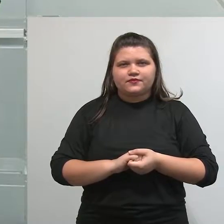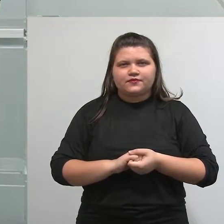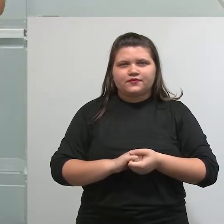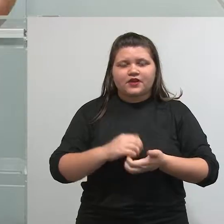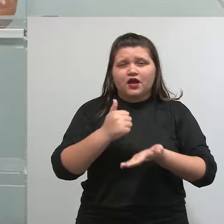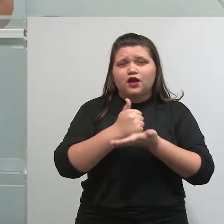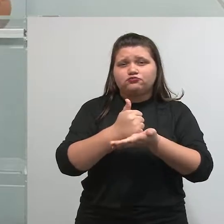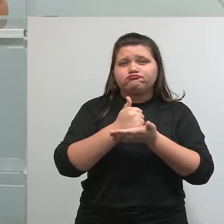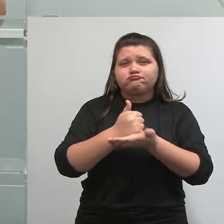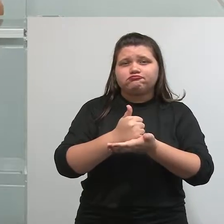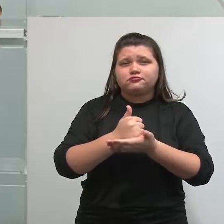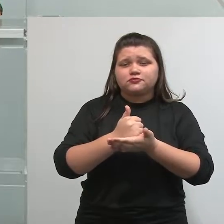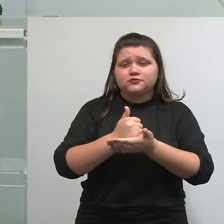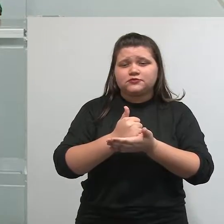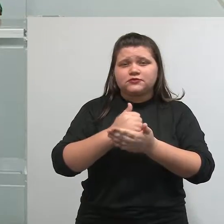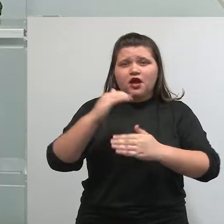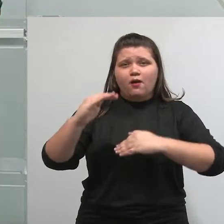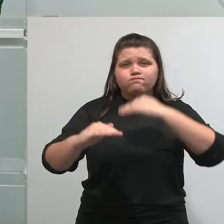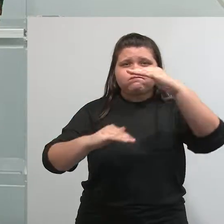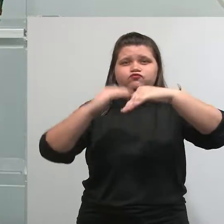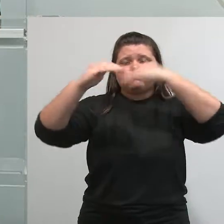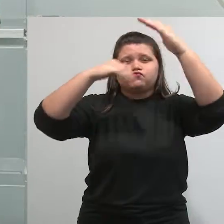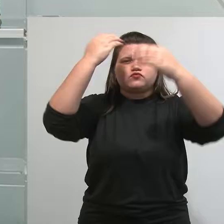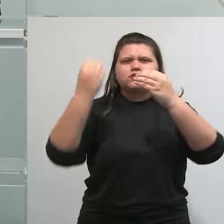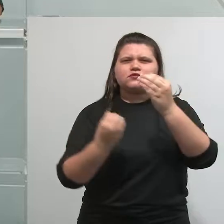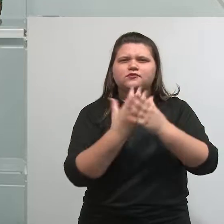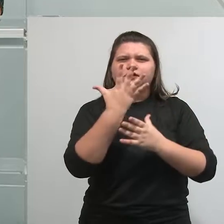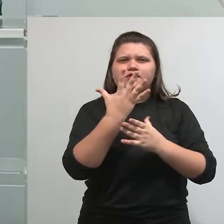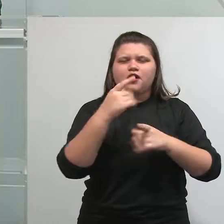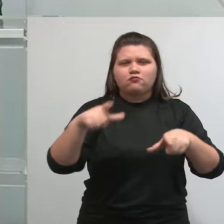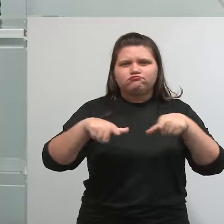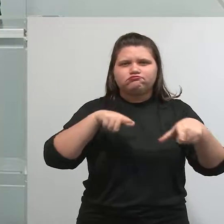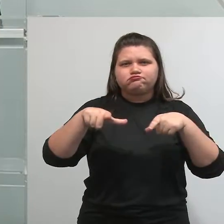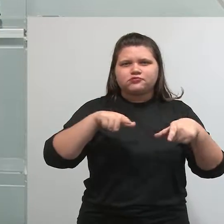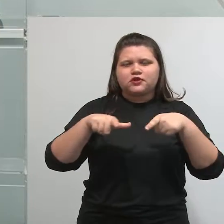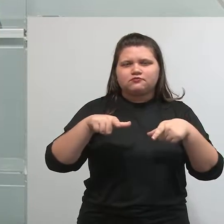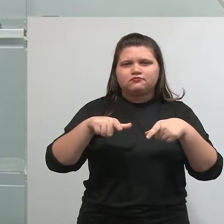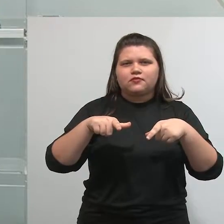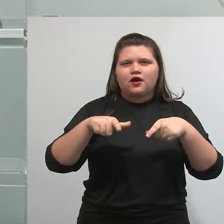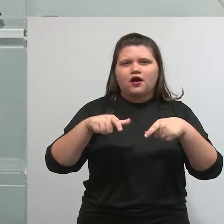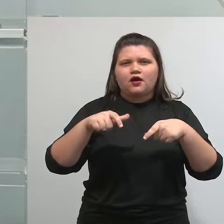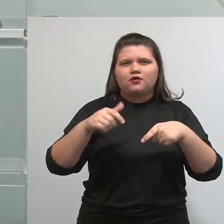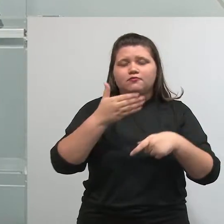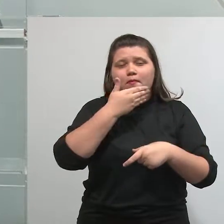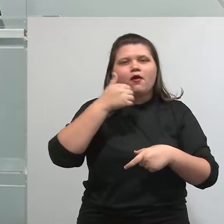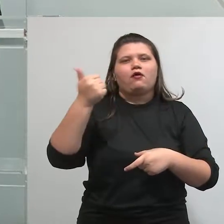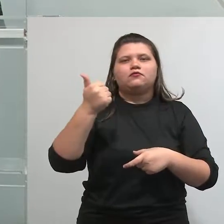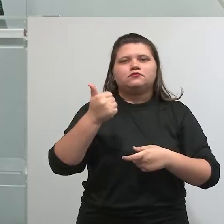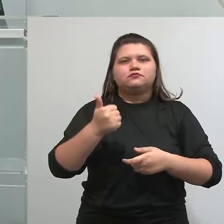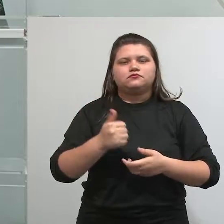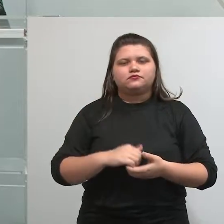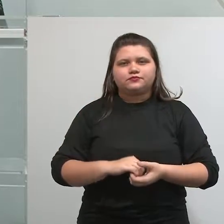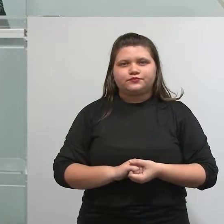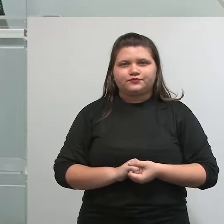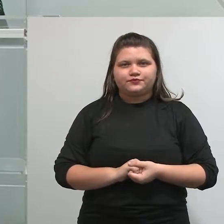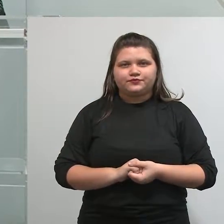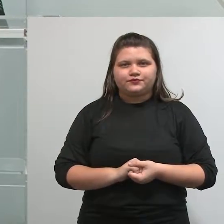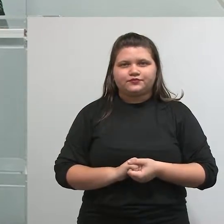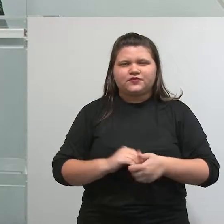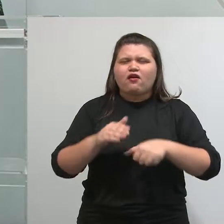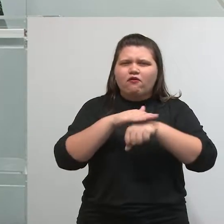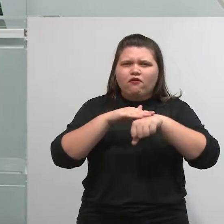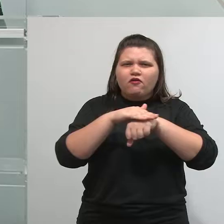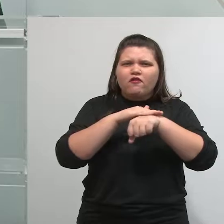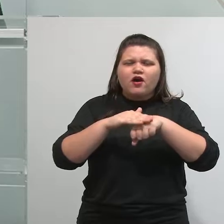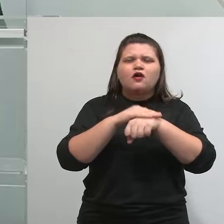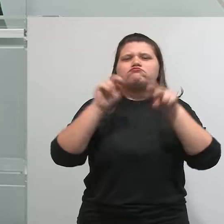a desenvolver um trabalho de qualidade. Quando eles trouxerem para você essas informações, converse um pouquinho sobre a